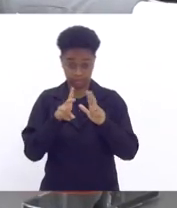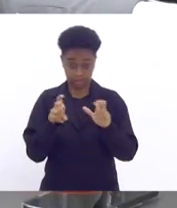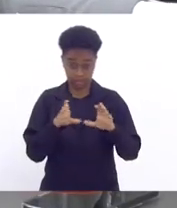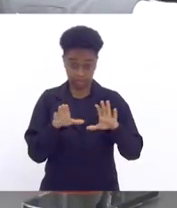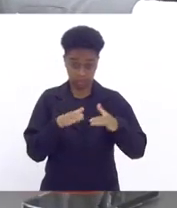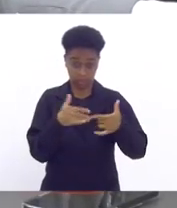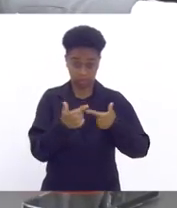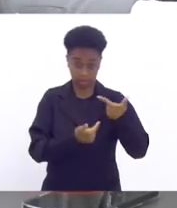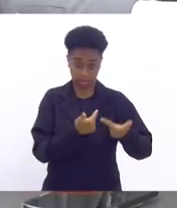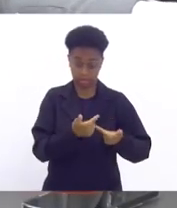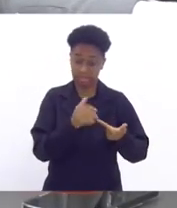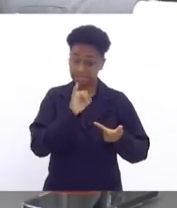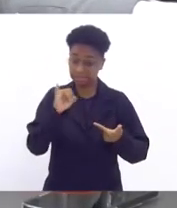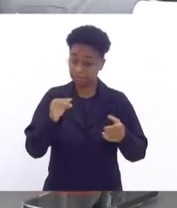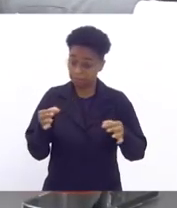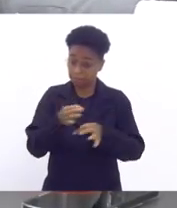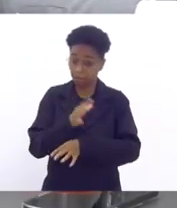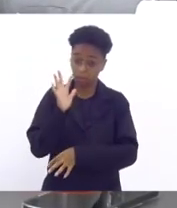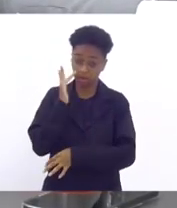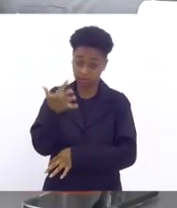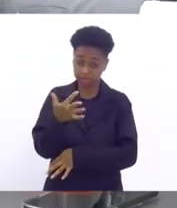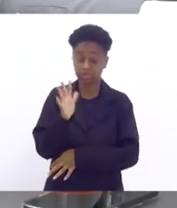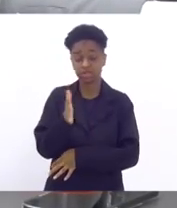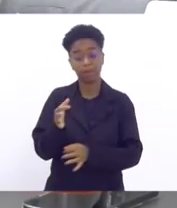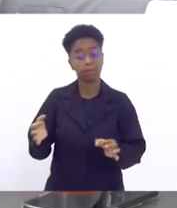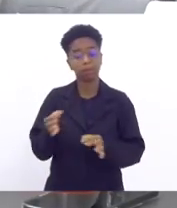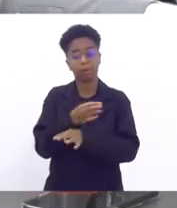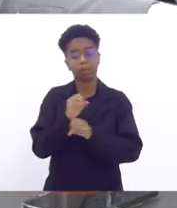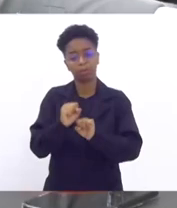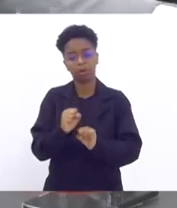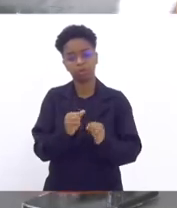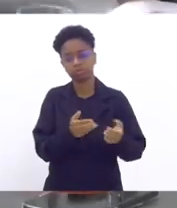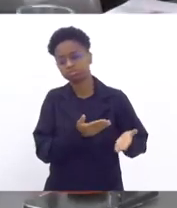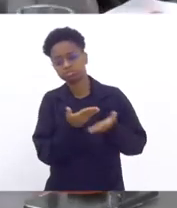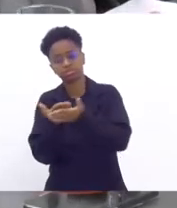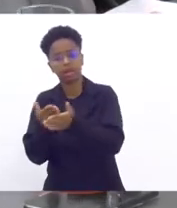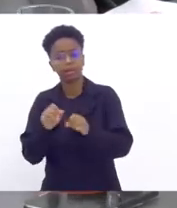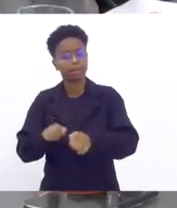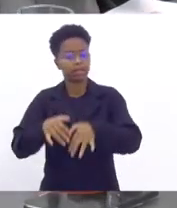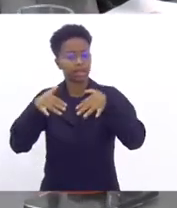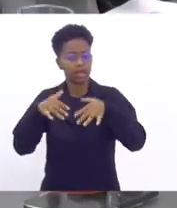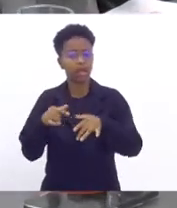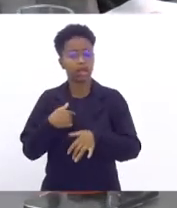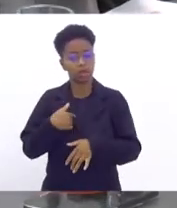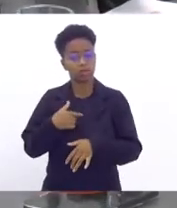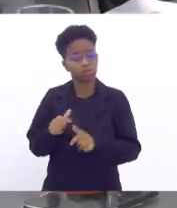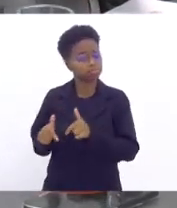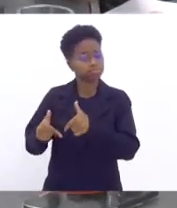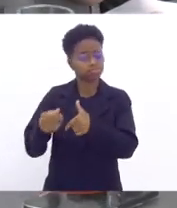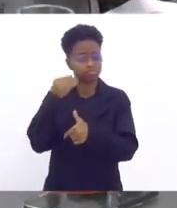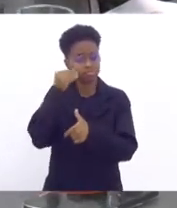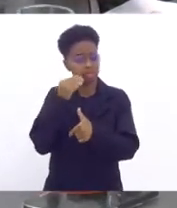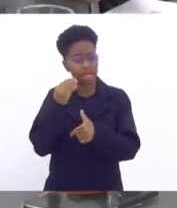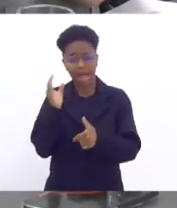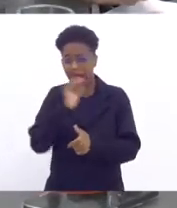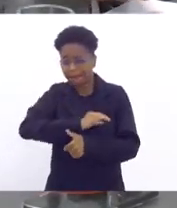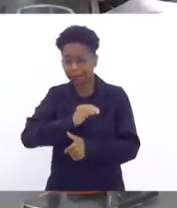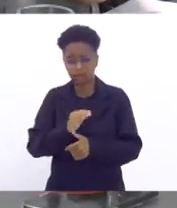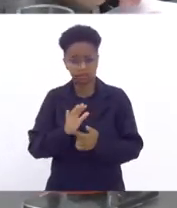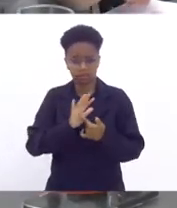uma vez saneada ela já tá apta a ir a plenário e vou fazer diligência para que ela vai imediatamente a plenário